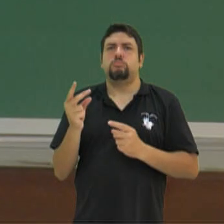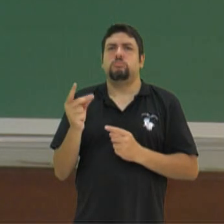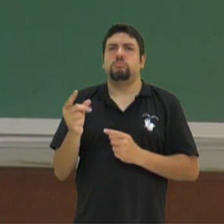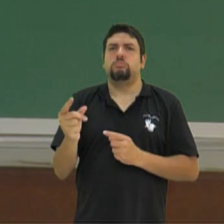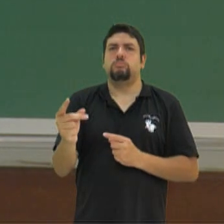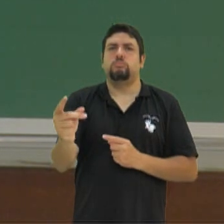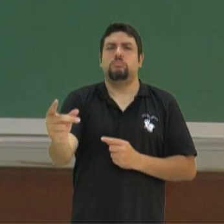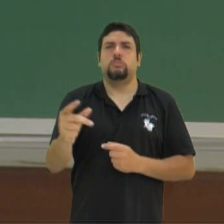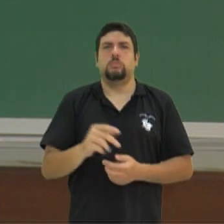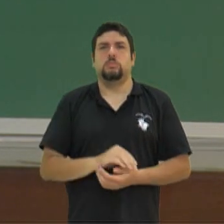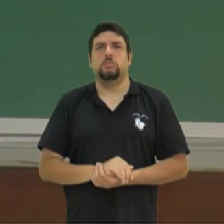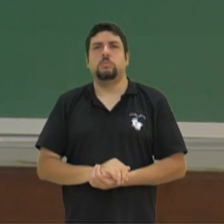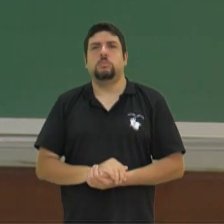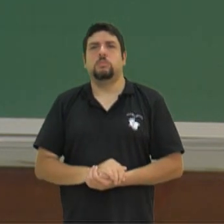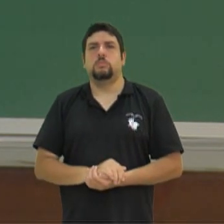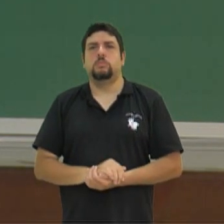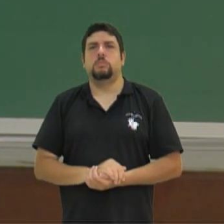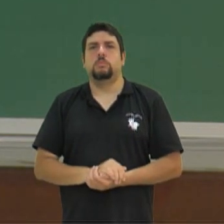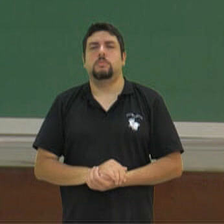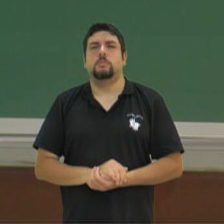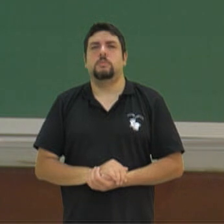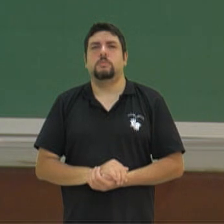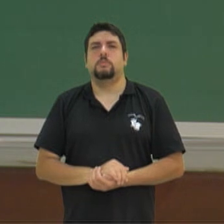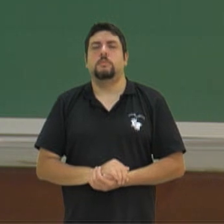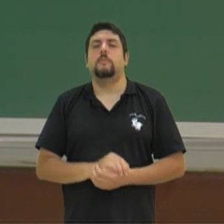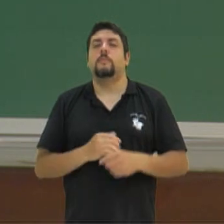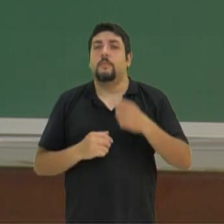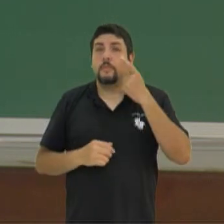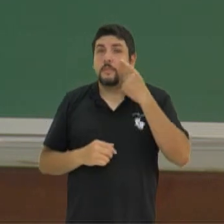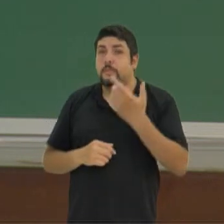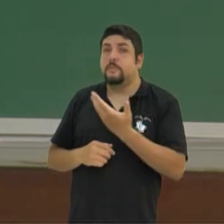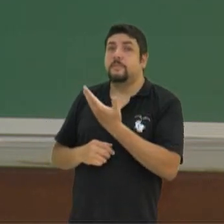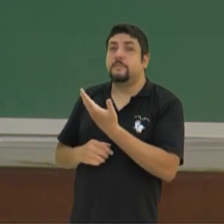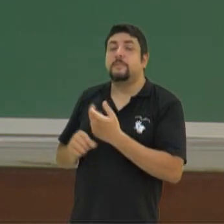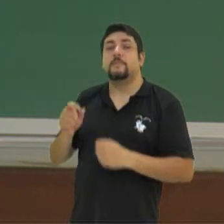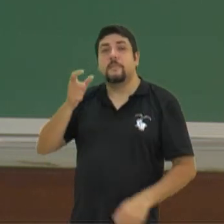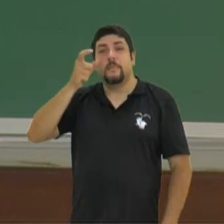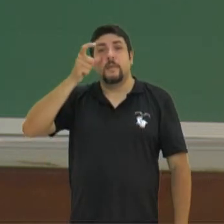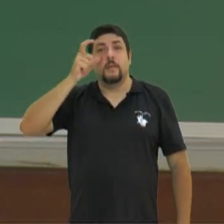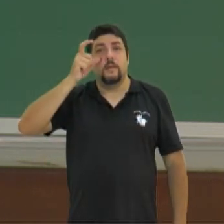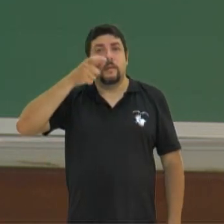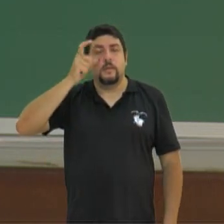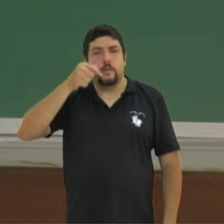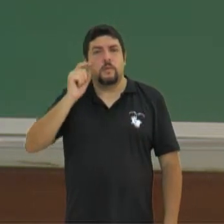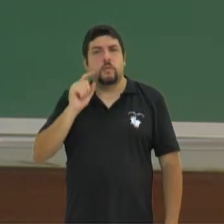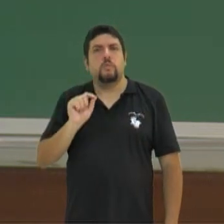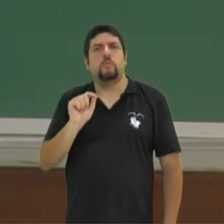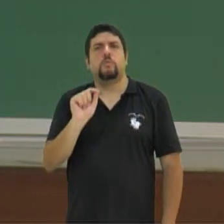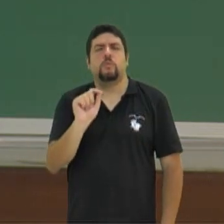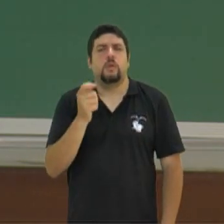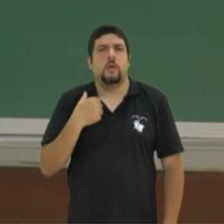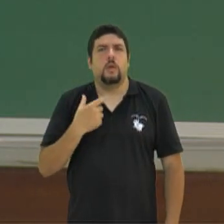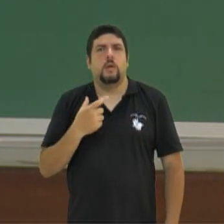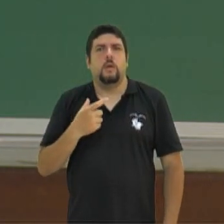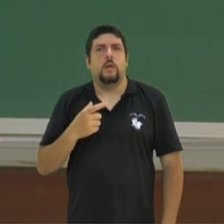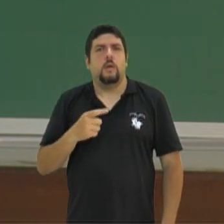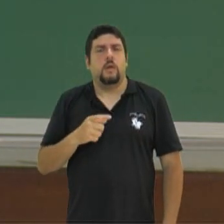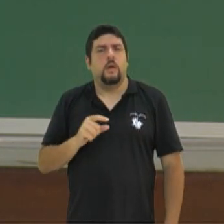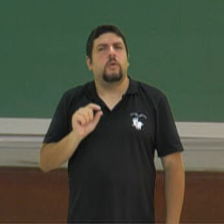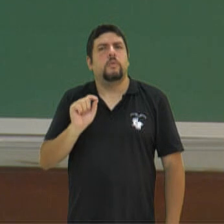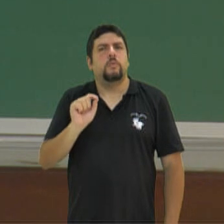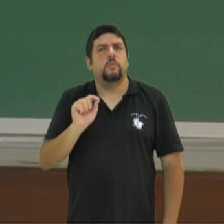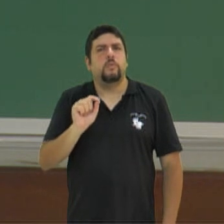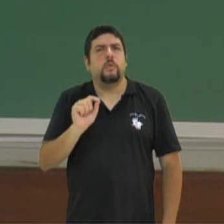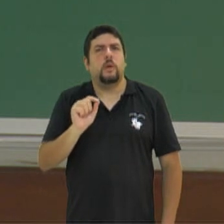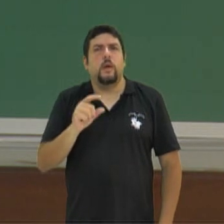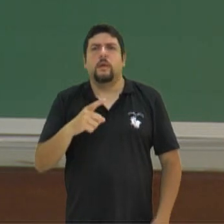então, nada mais está fazendo nesse texto do que colocando em dúvida, colocando um ponto de interrogação lá nos